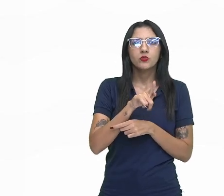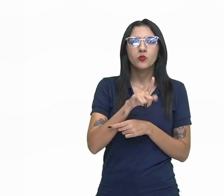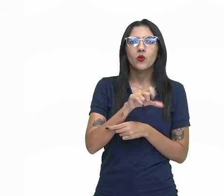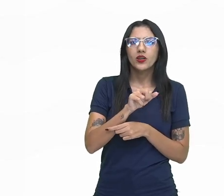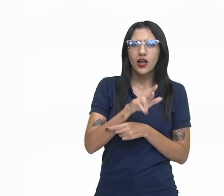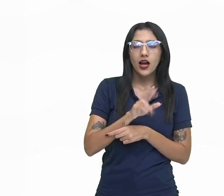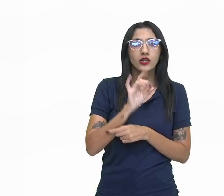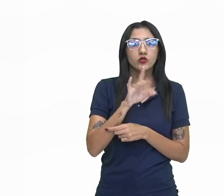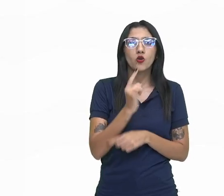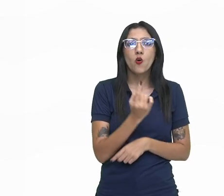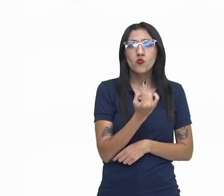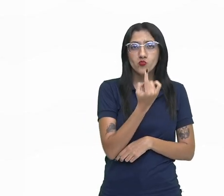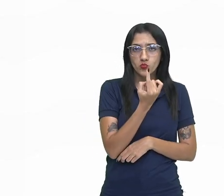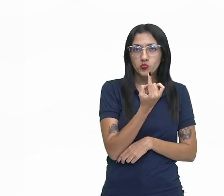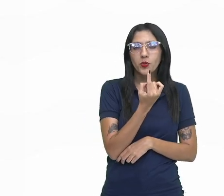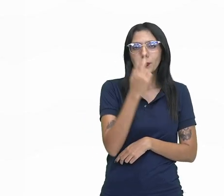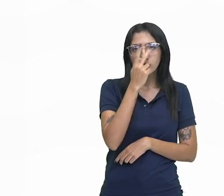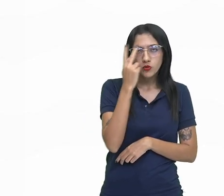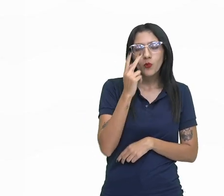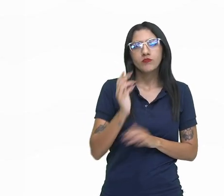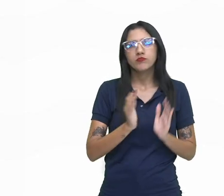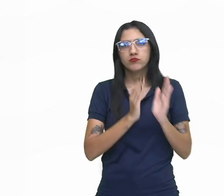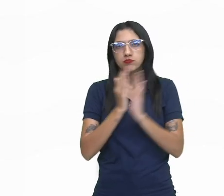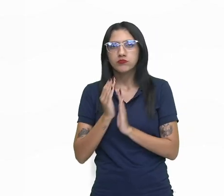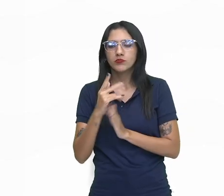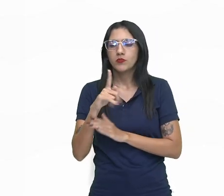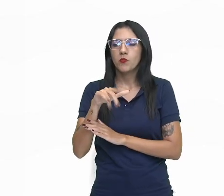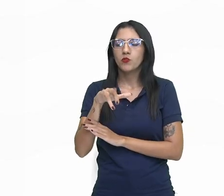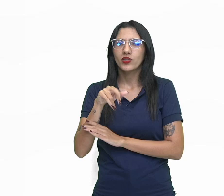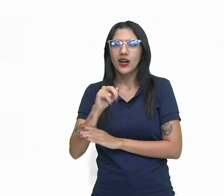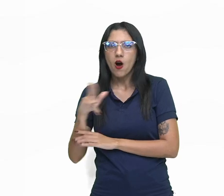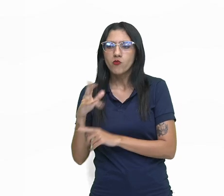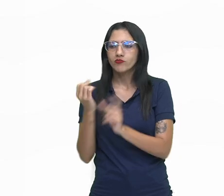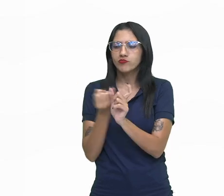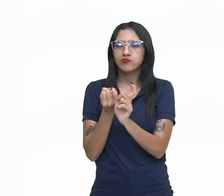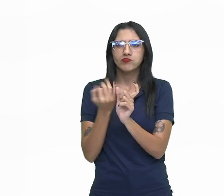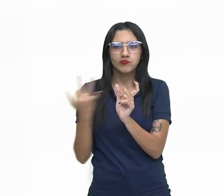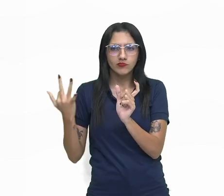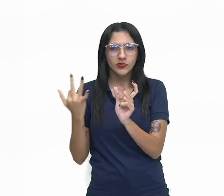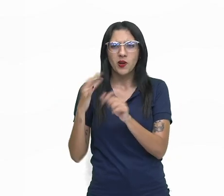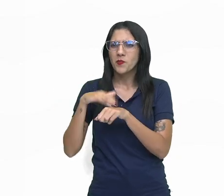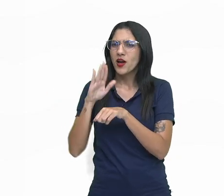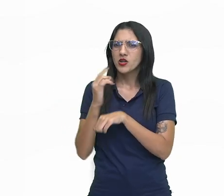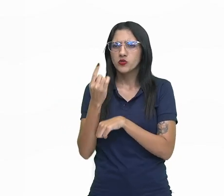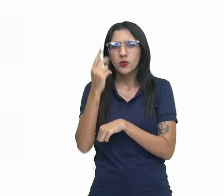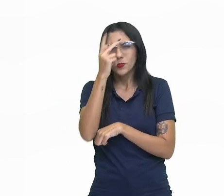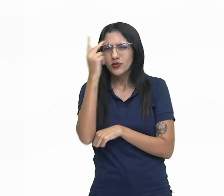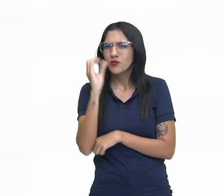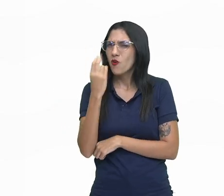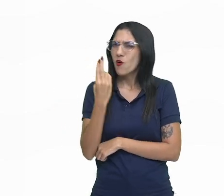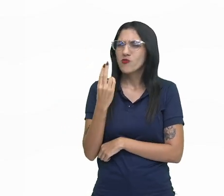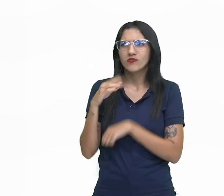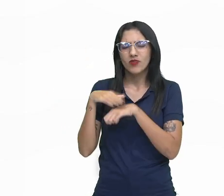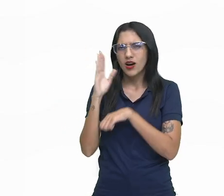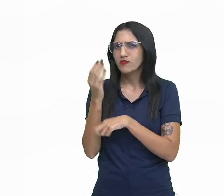plural, quando tem por sujeito mais de uma pessoa ou mais de uma coisa, como nós vimos ali na conjugação